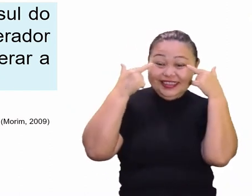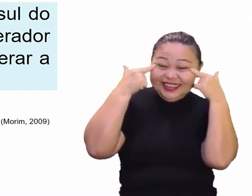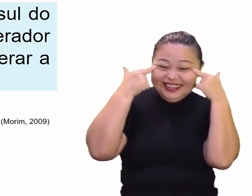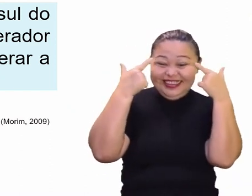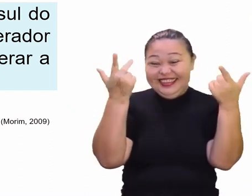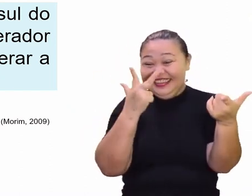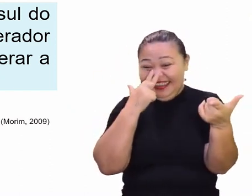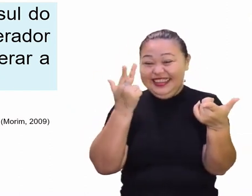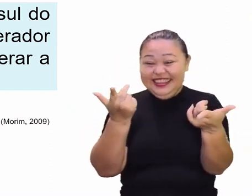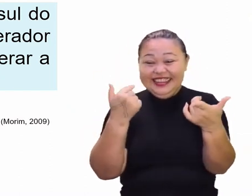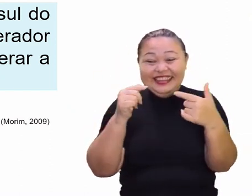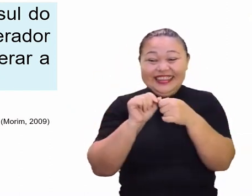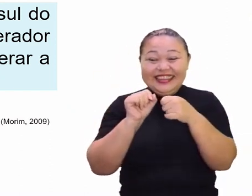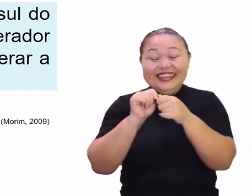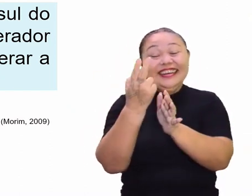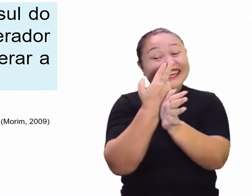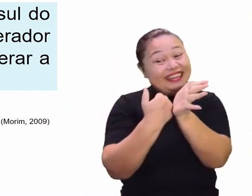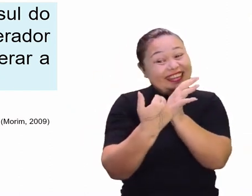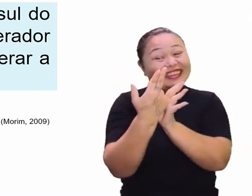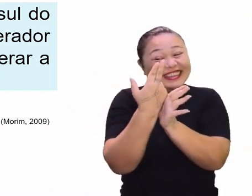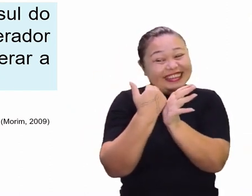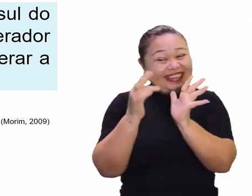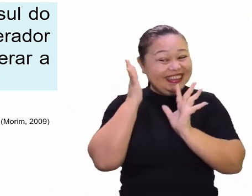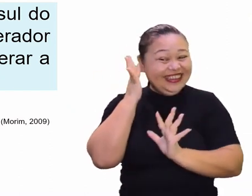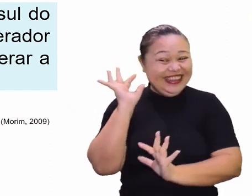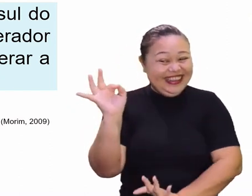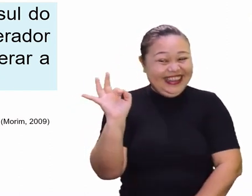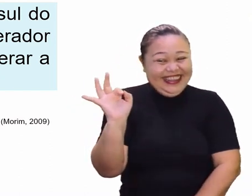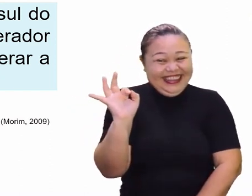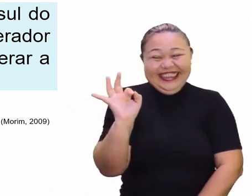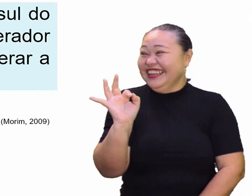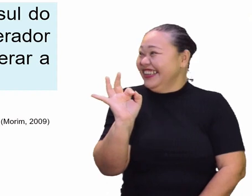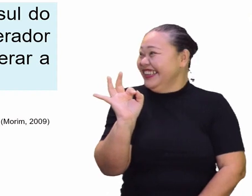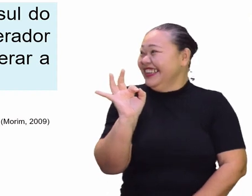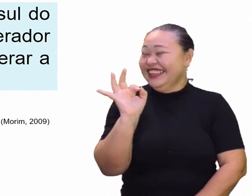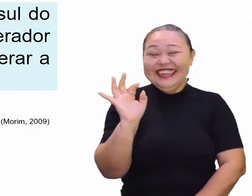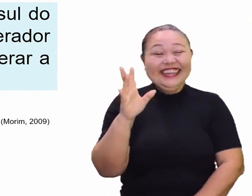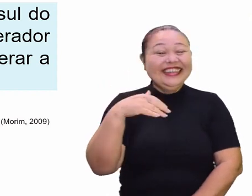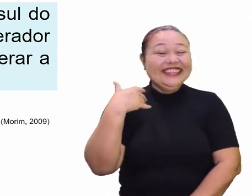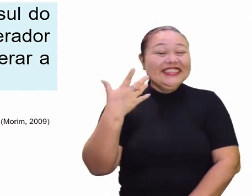isso que eu olhei de primeiro momento. Seu desenho aí tá top de linha, né?